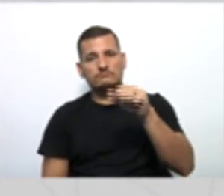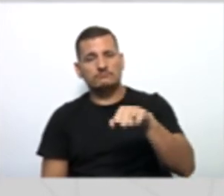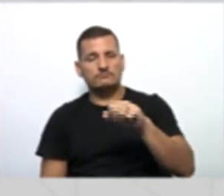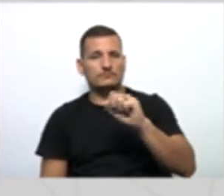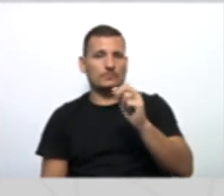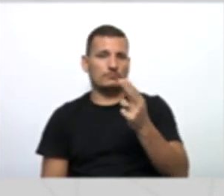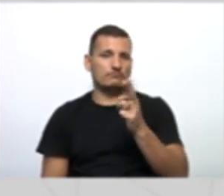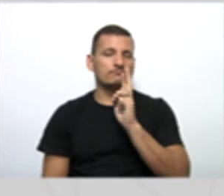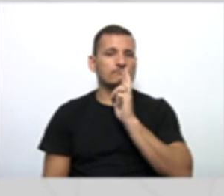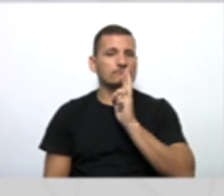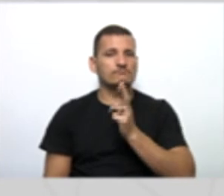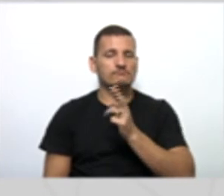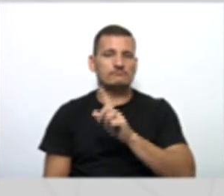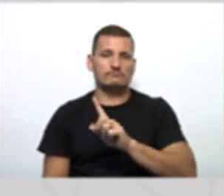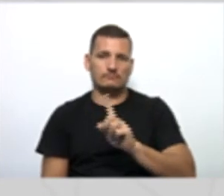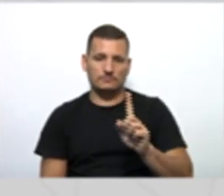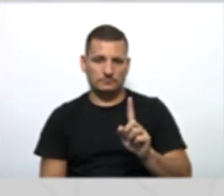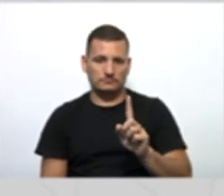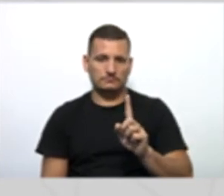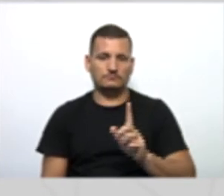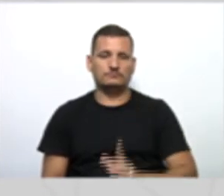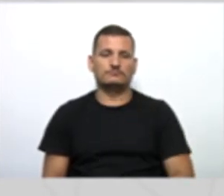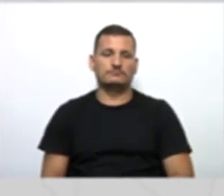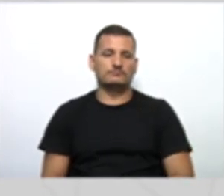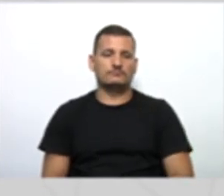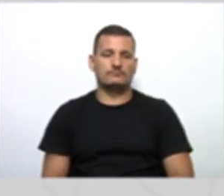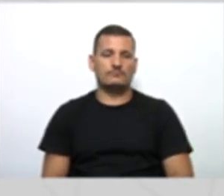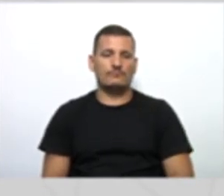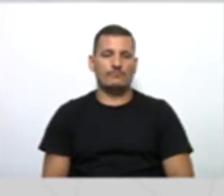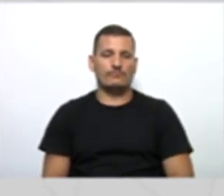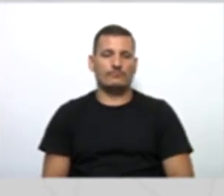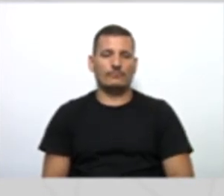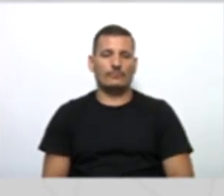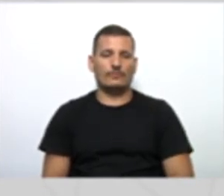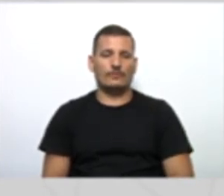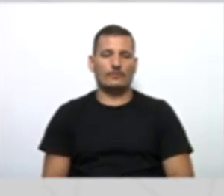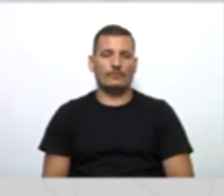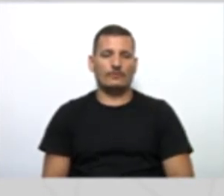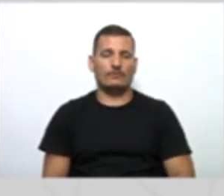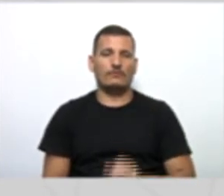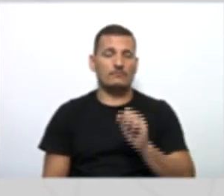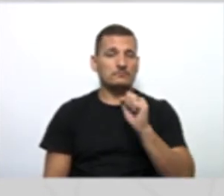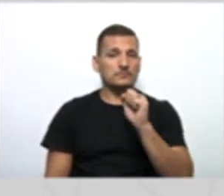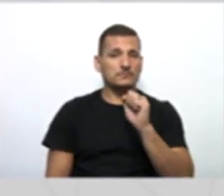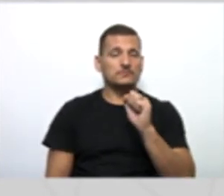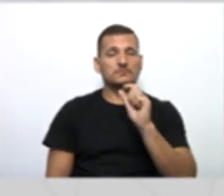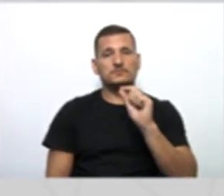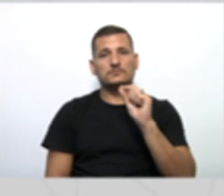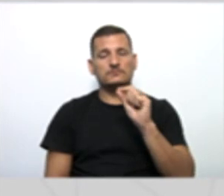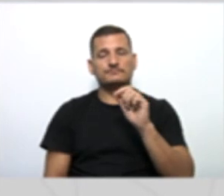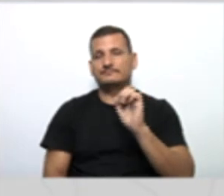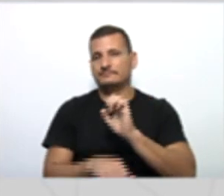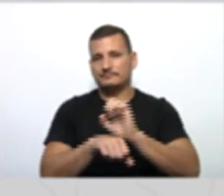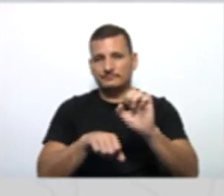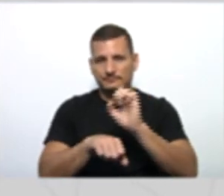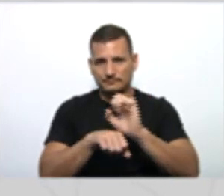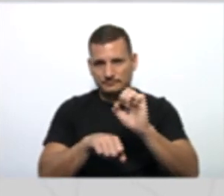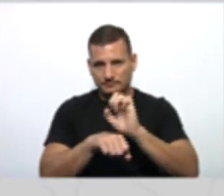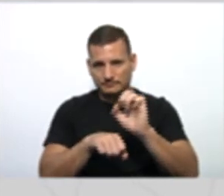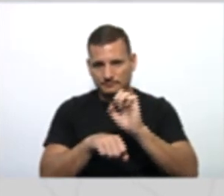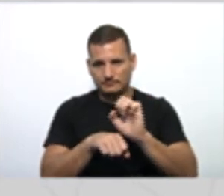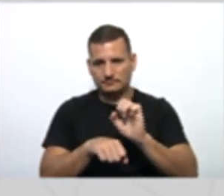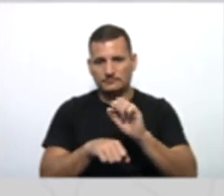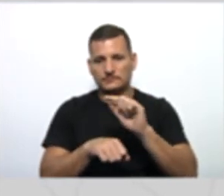não. No nosso caso, poderia ser uma ideia de hipótese, o estagiário pode ser uma